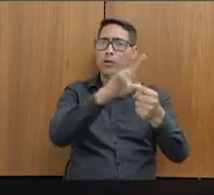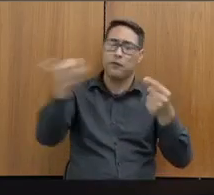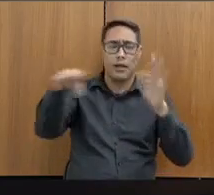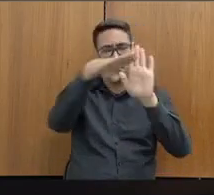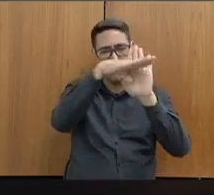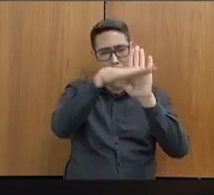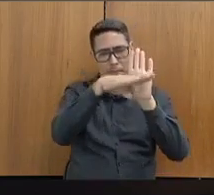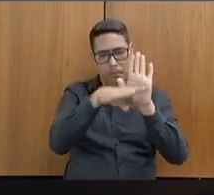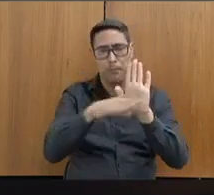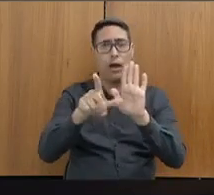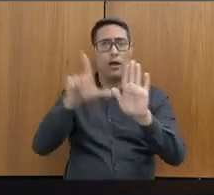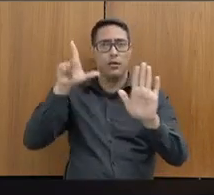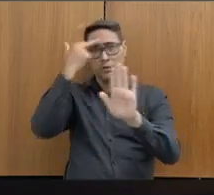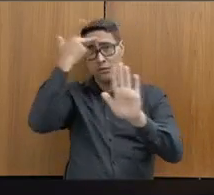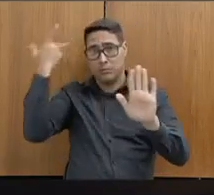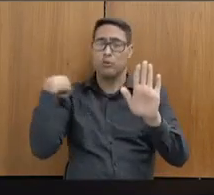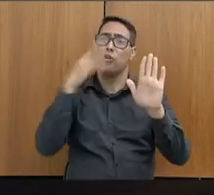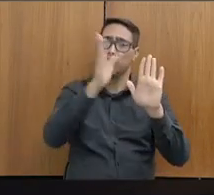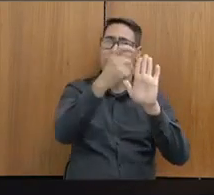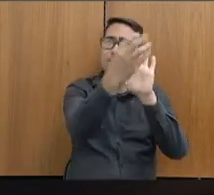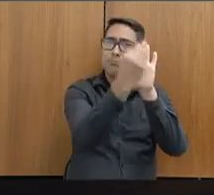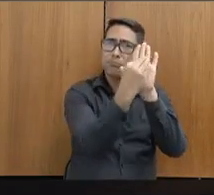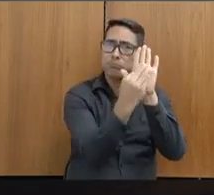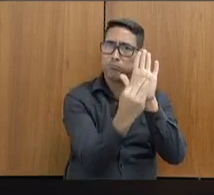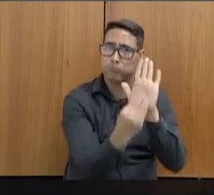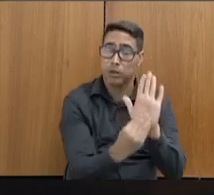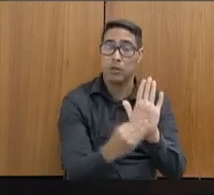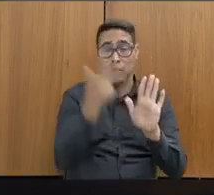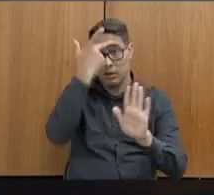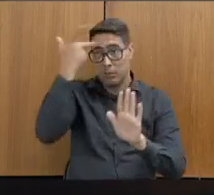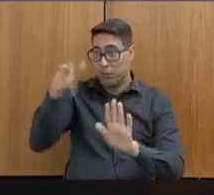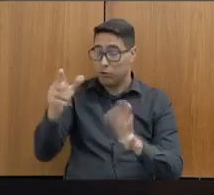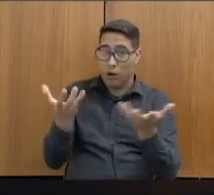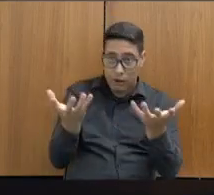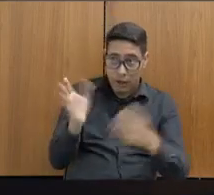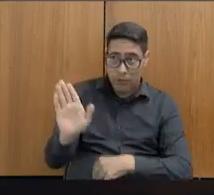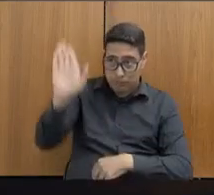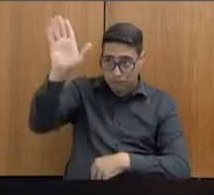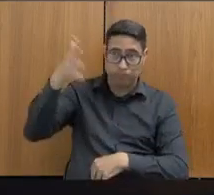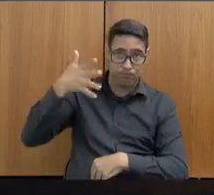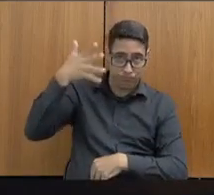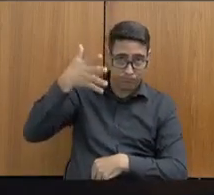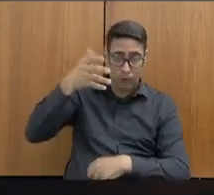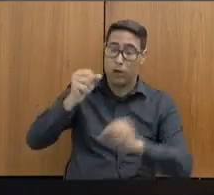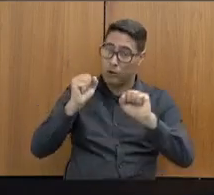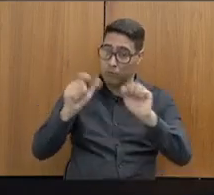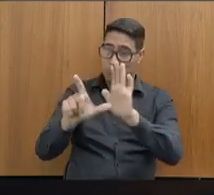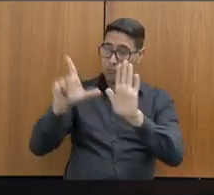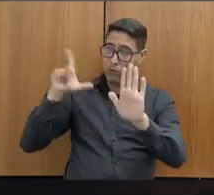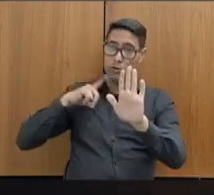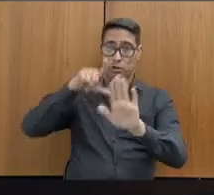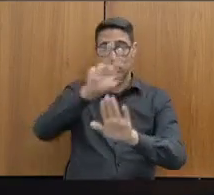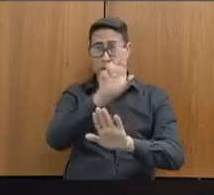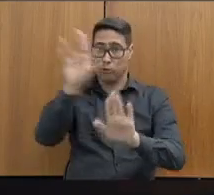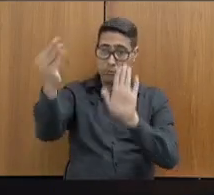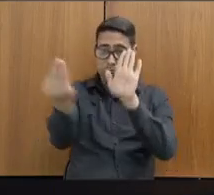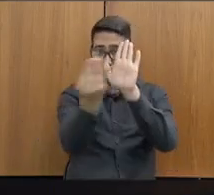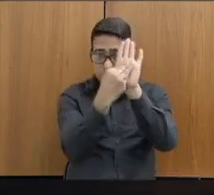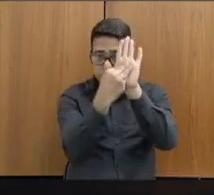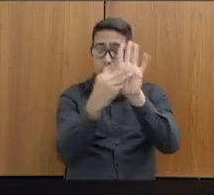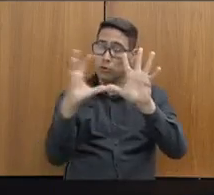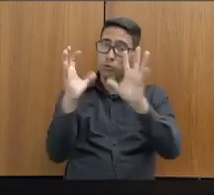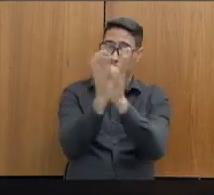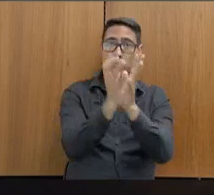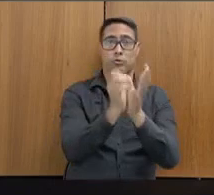ordem de inscrição. Os parlamentares que desejarem fazer uso da palavra devem se inscrever pessoalmente junto à assessoria da comissão.